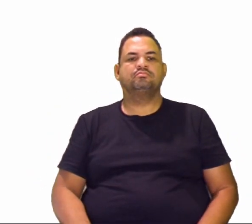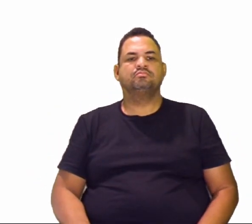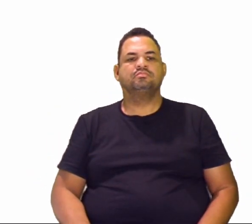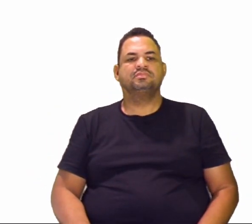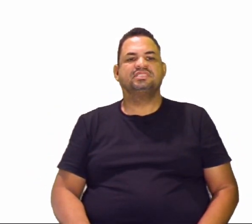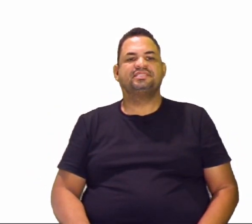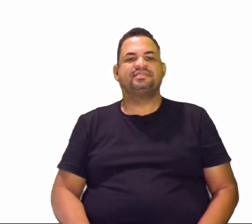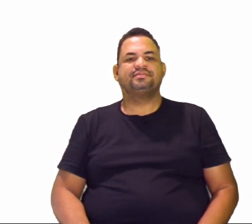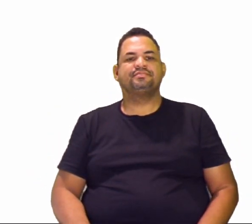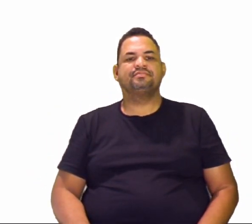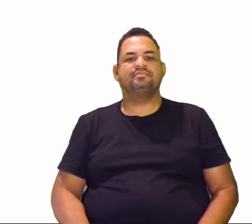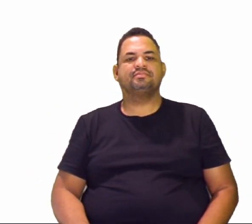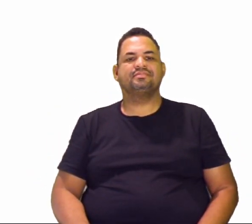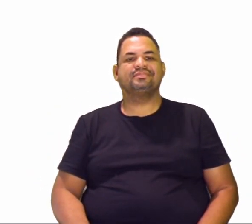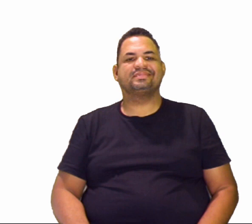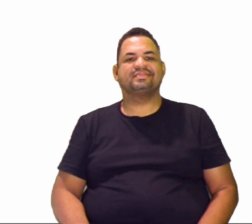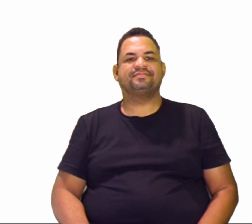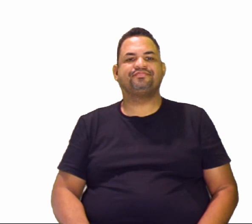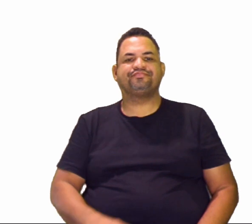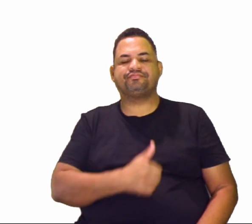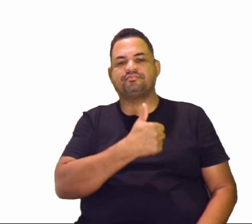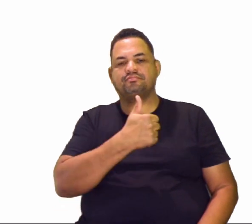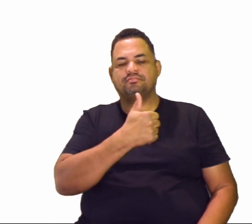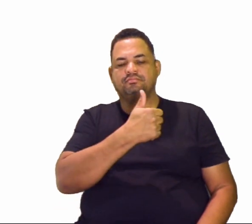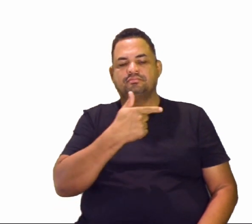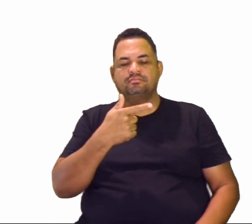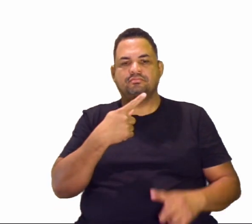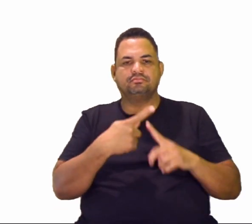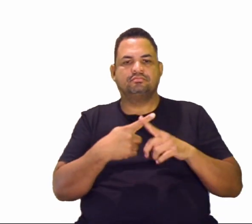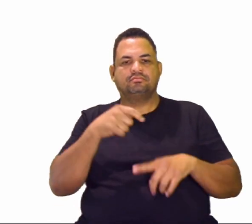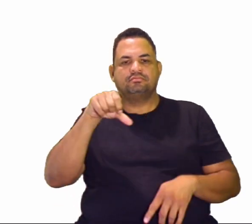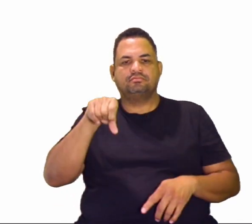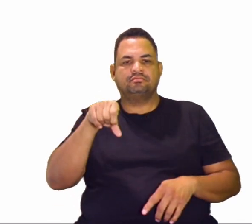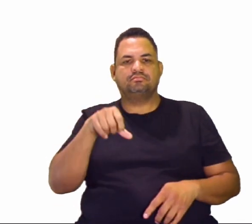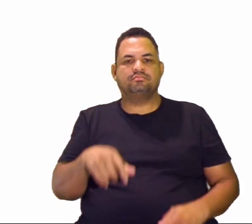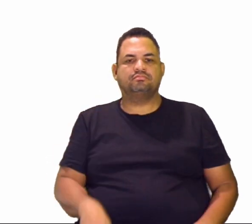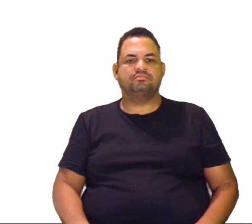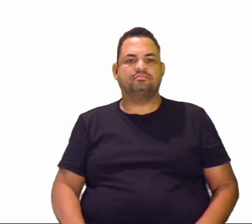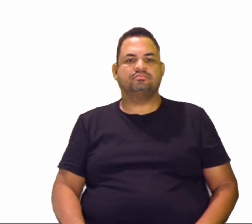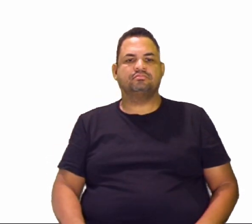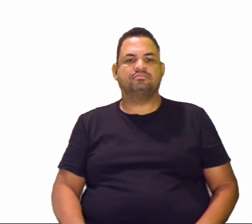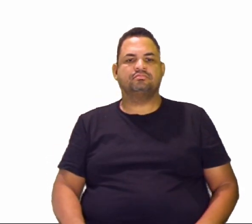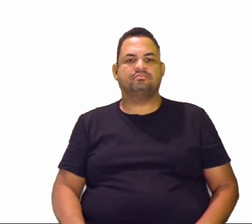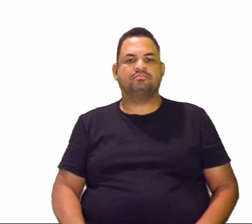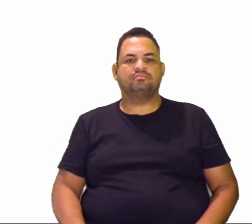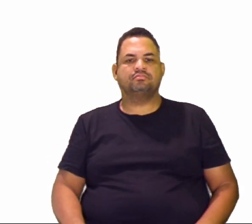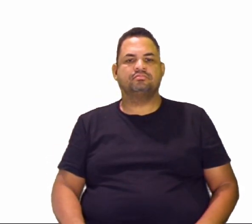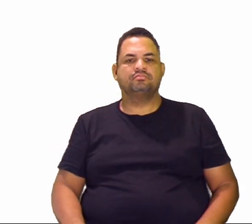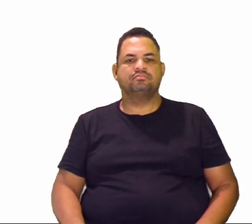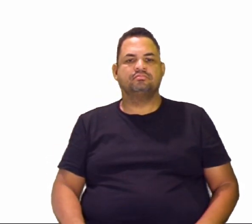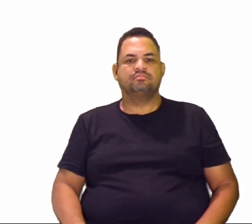C9, multiplicaremos 12 vezes 9, e hidrogênio 11, 1 vezes